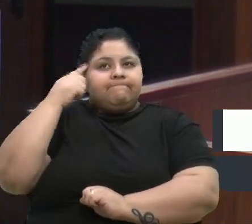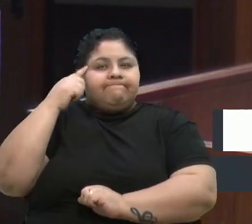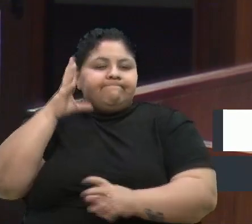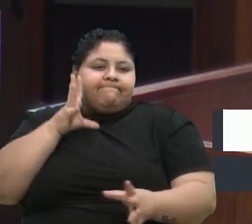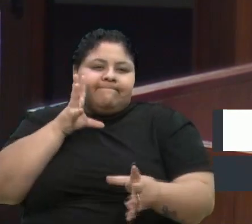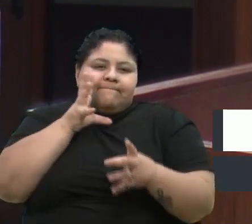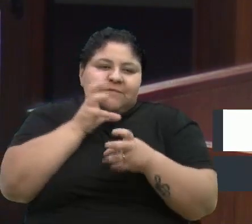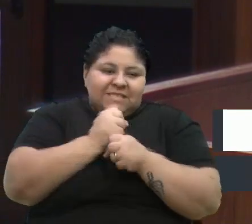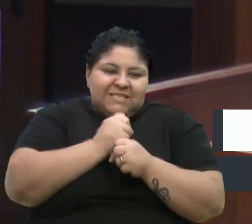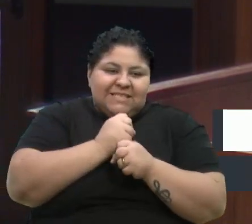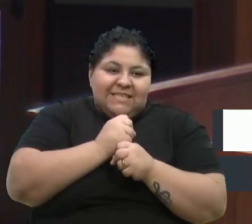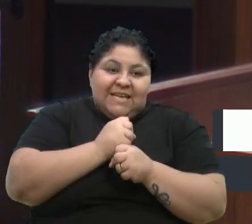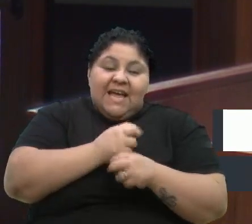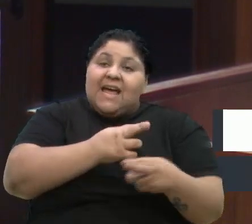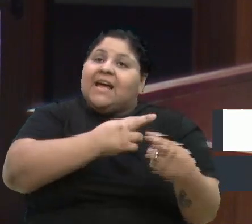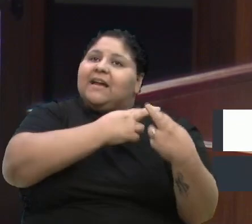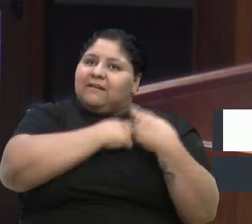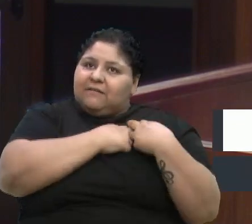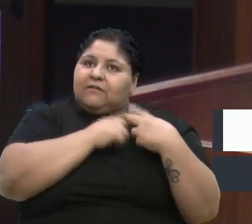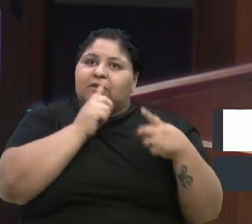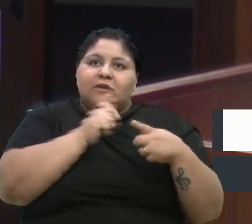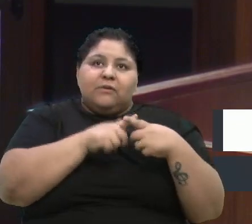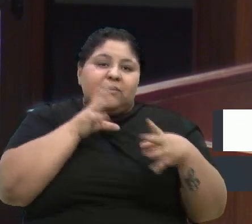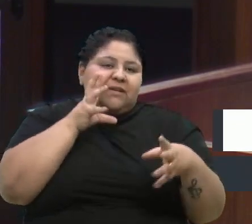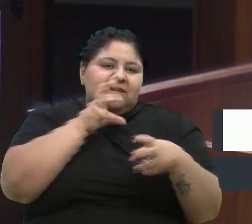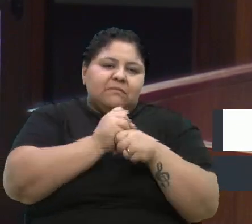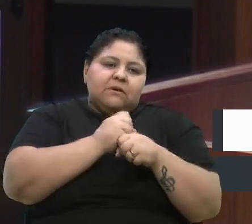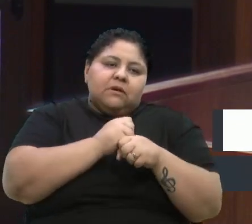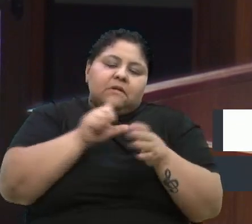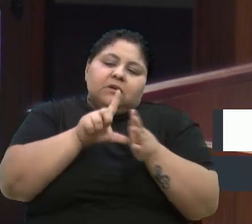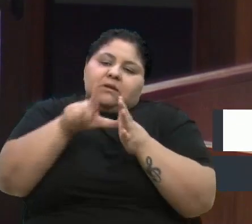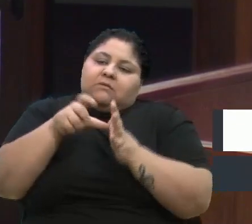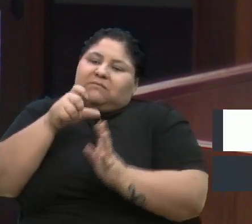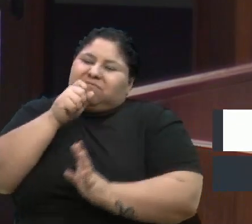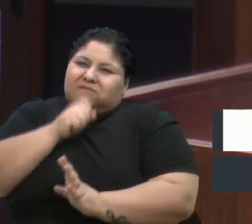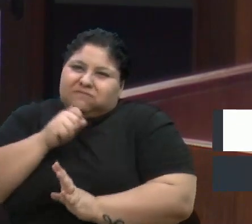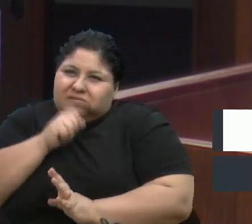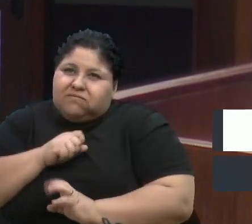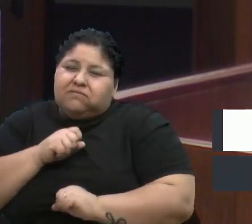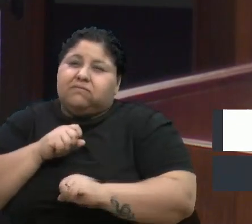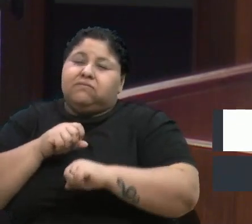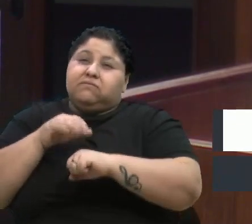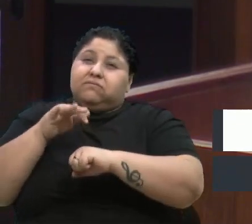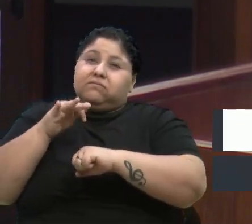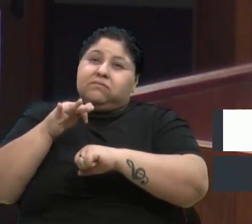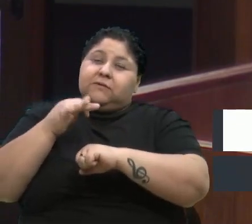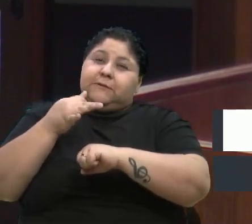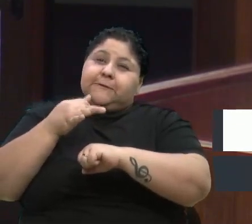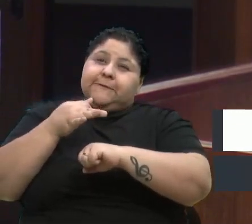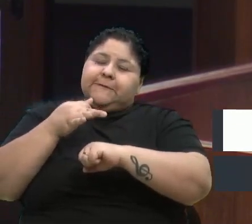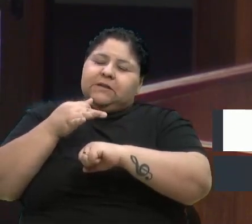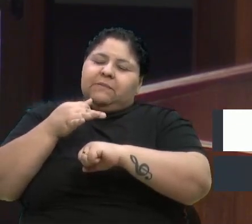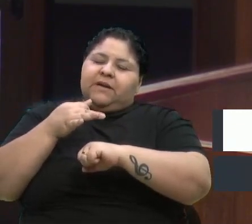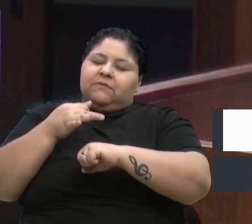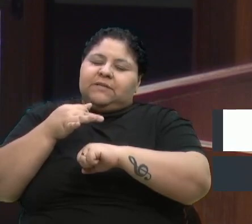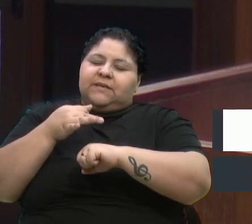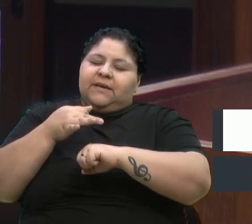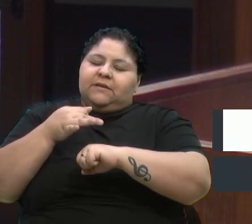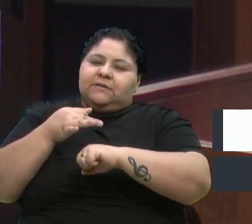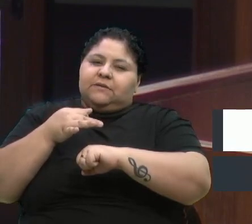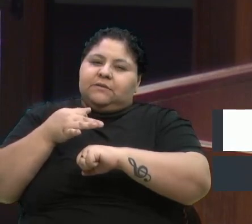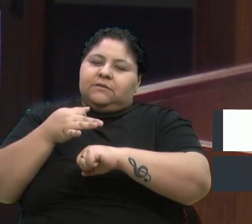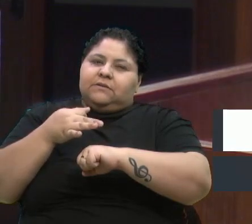uma grande responsabilidade, porque esse animal vai envelhecer, ele vai adoecer, e nós que somos tutores temos